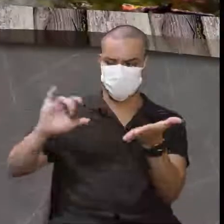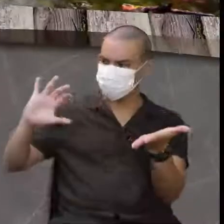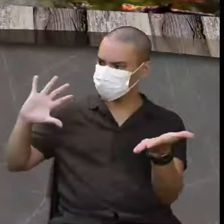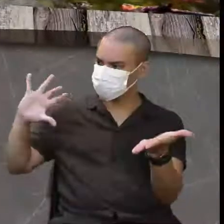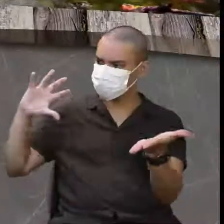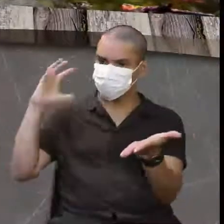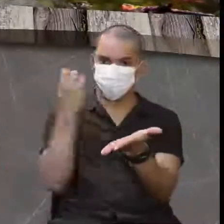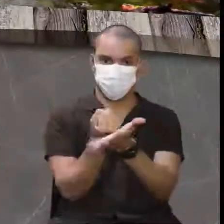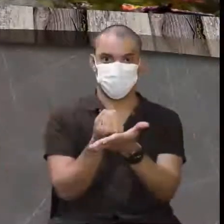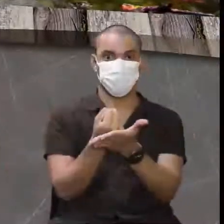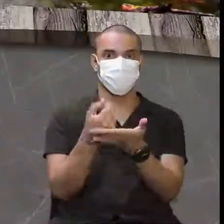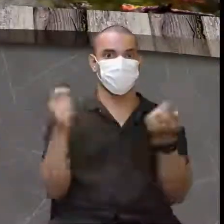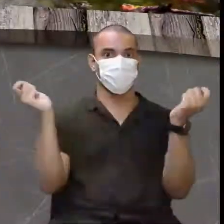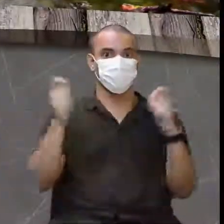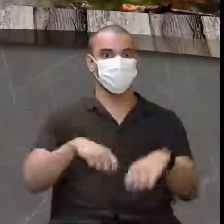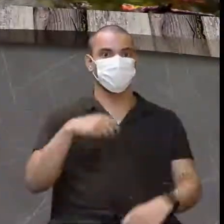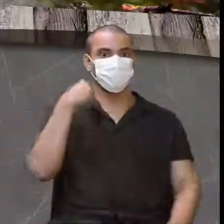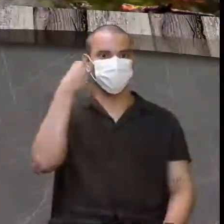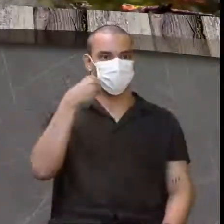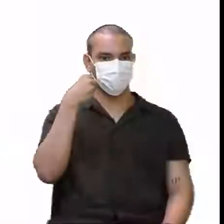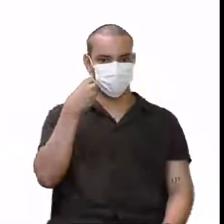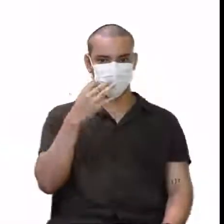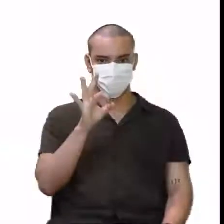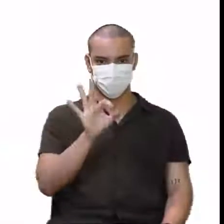poder fazer o seu experimento. Vamos seguindo?